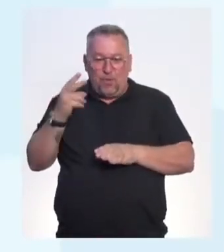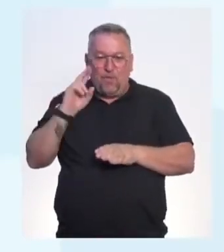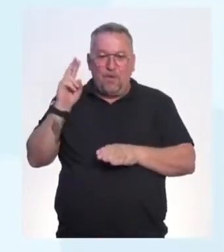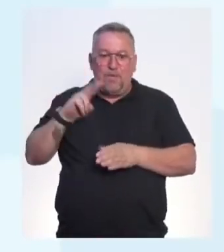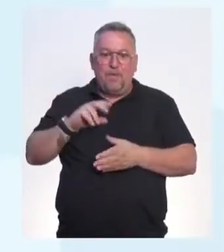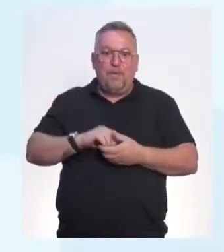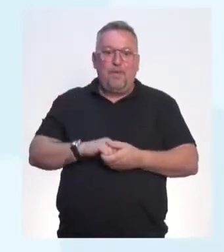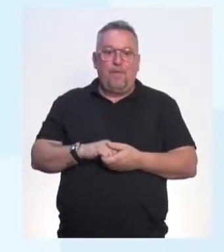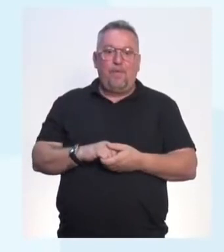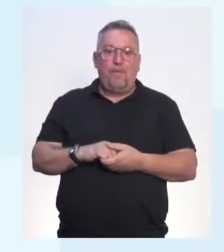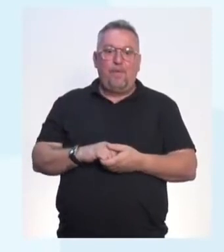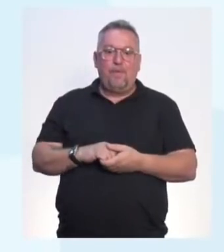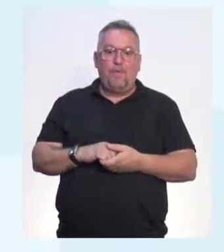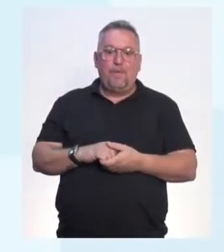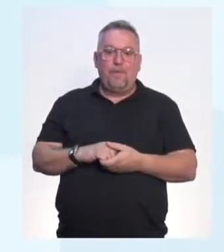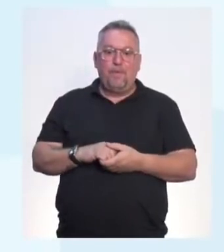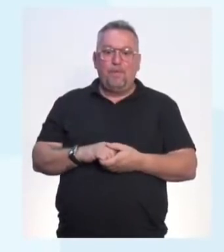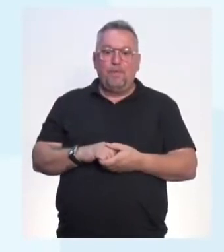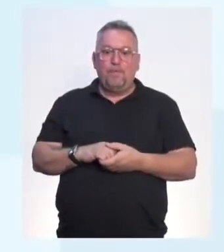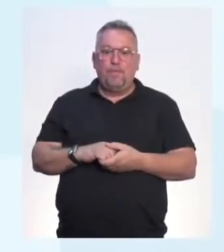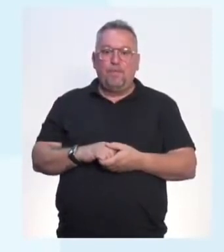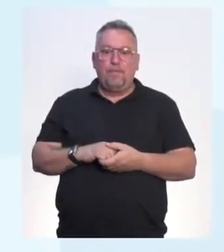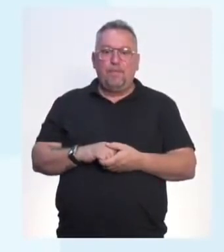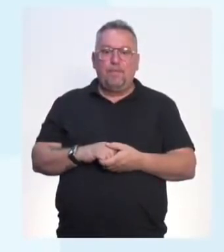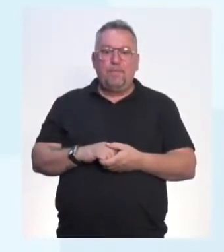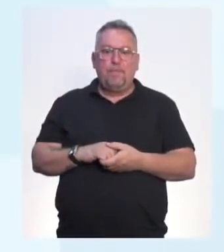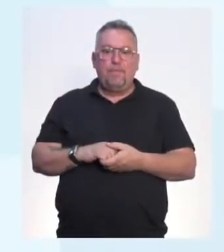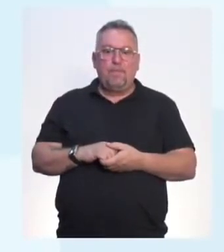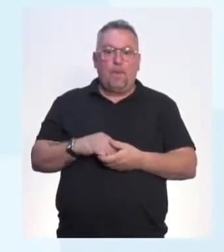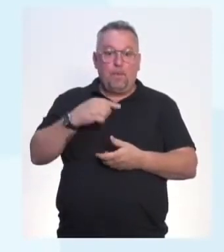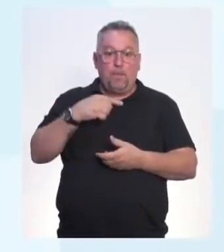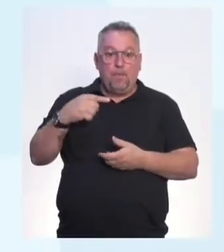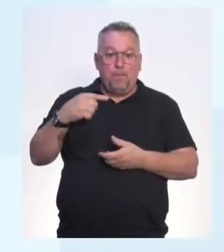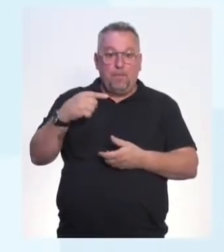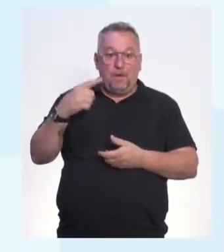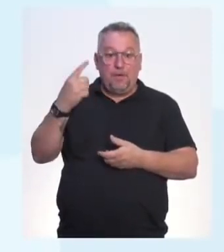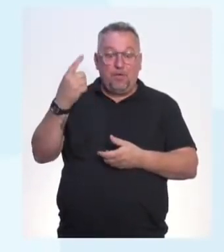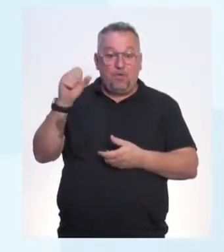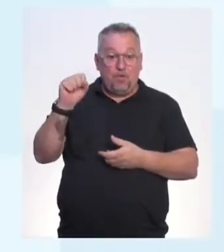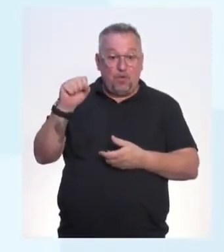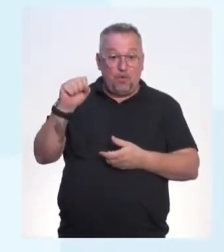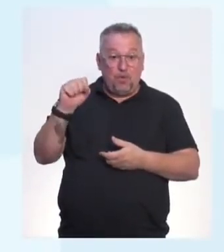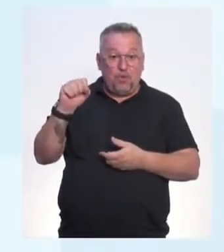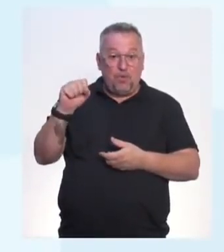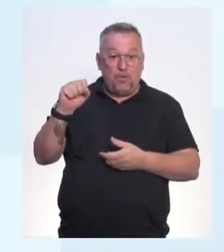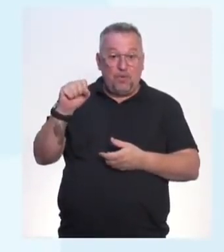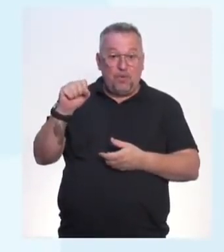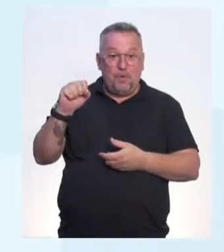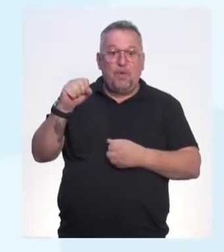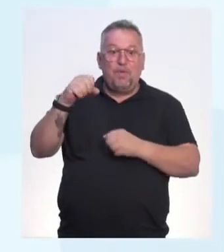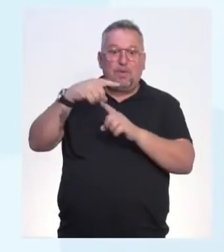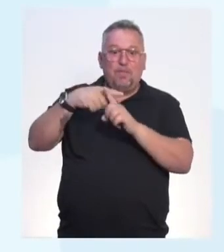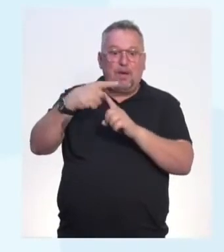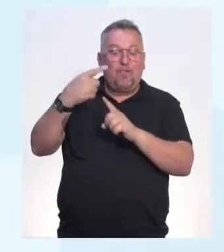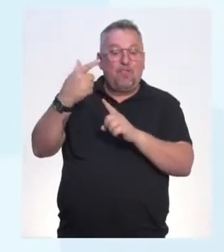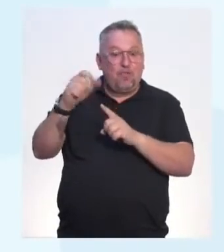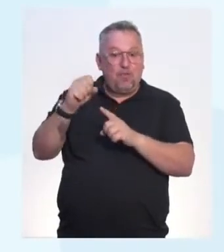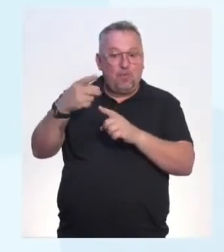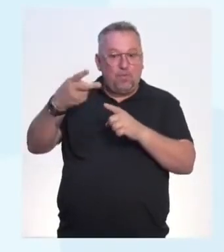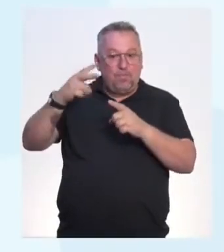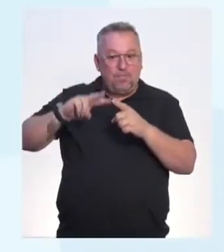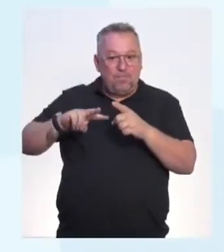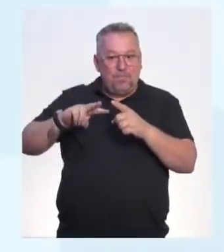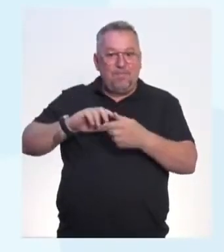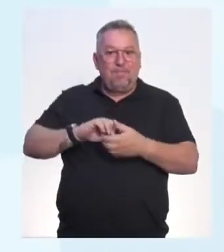vou copiar o 64, que já estava lá. O menos 18, lembra da operação inversa? Passa para mais 18. O